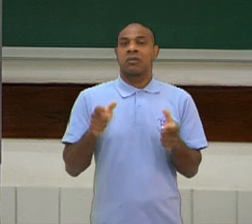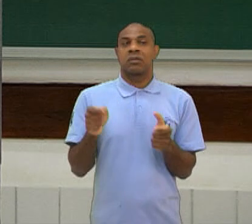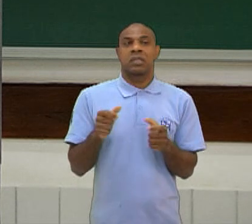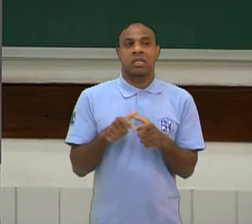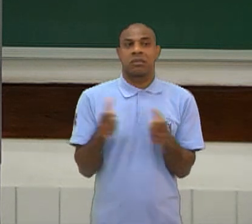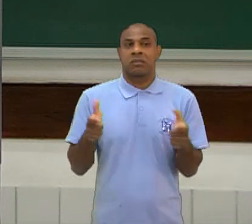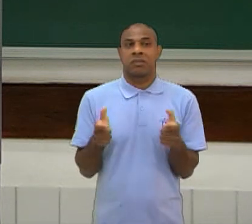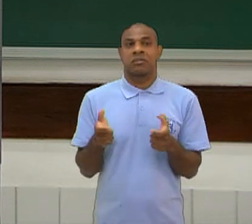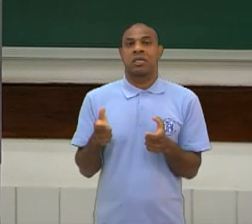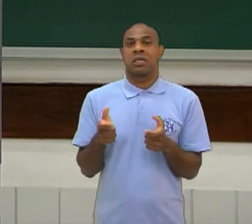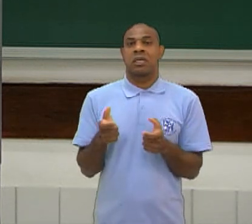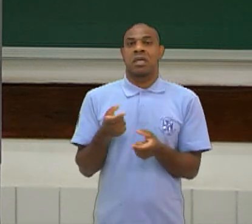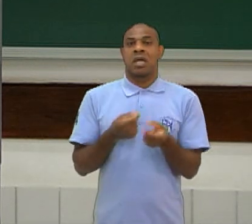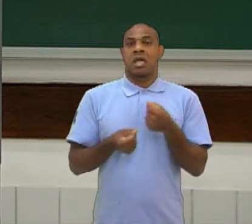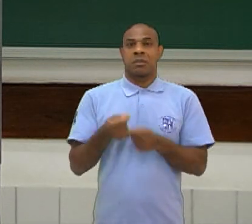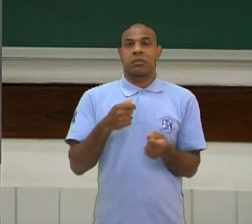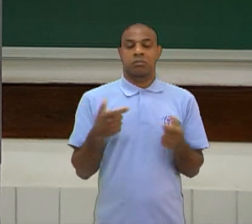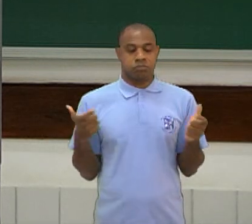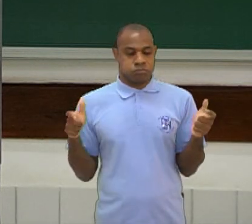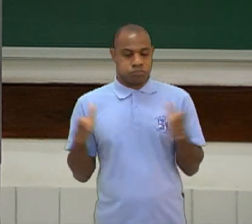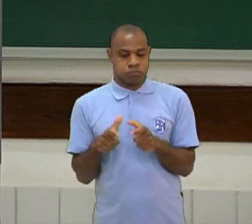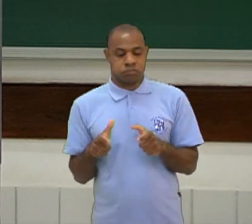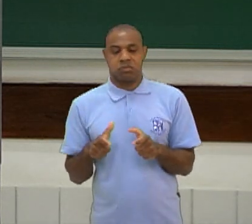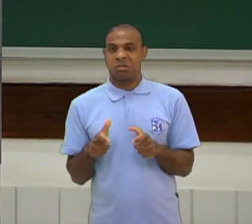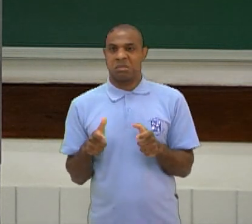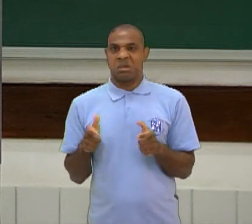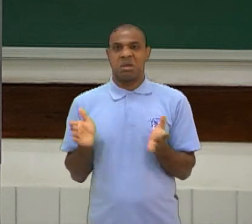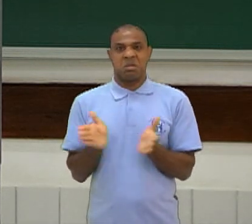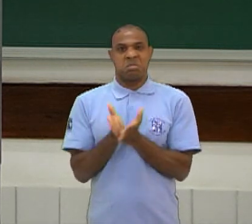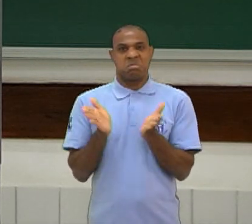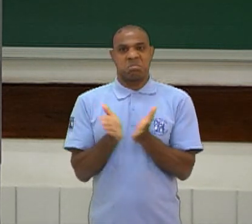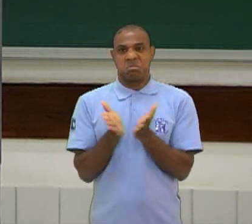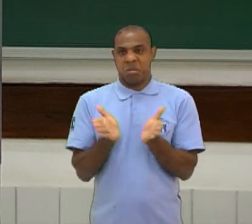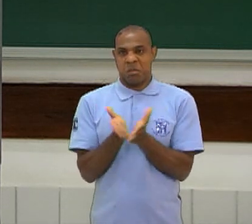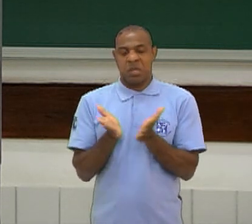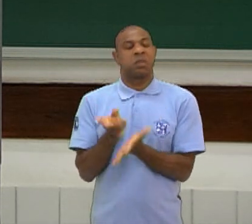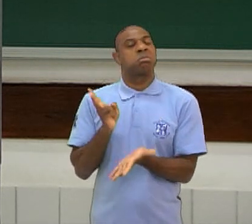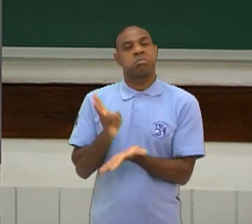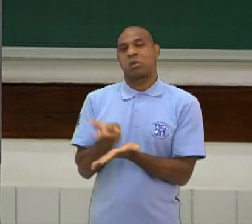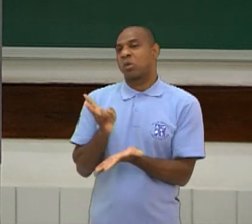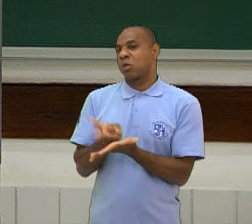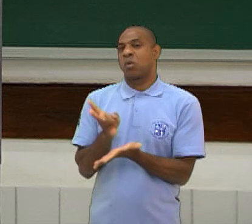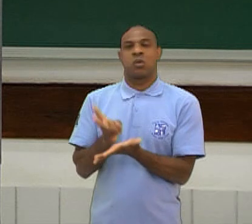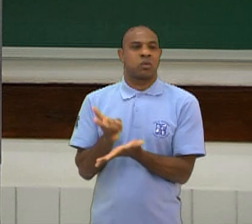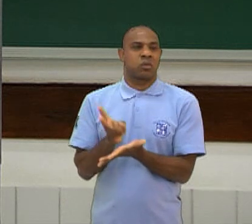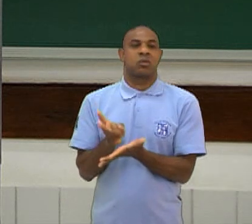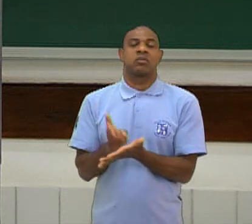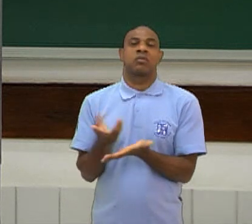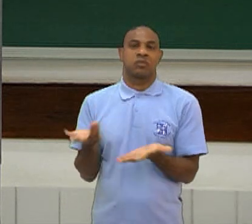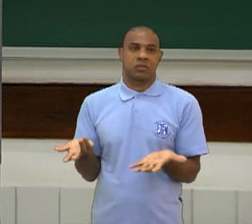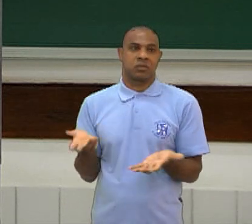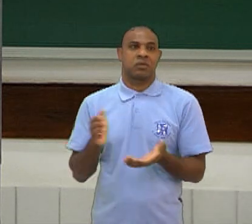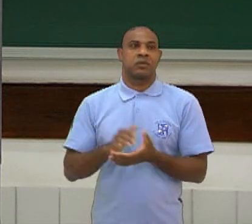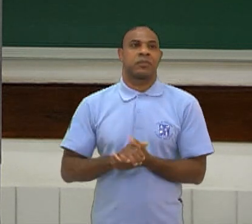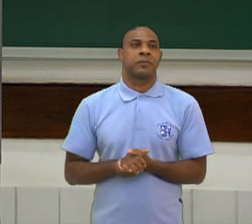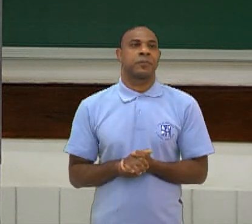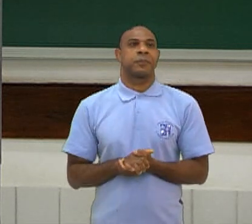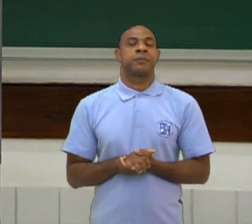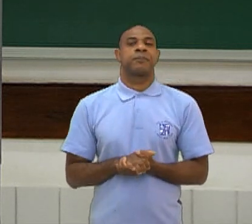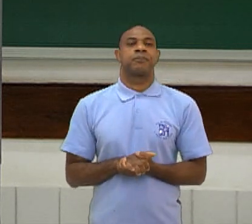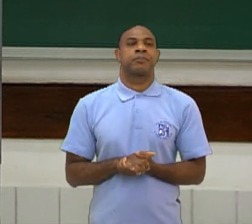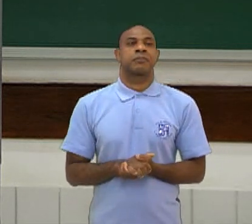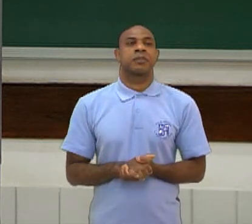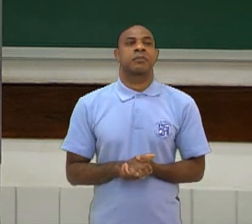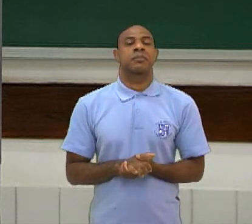econômico ele não reduziu a pobreza. E é isso que a gente pode chamar de ufanismo, uma propaganda exagerada em relação ao que estava acontecendo no